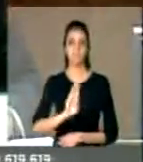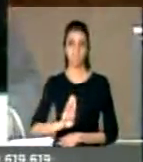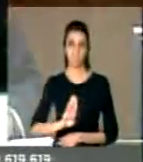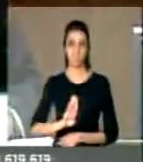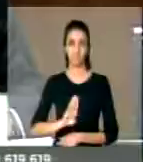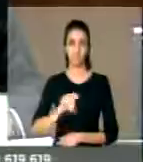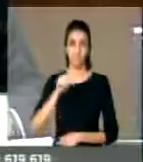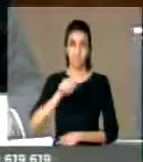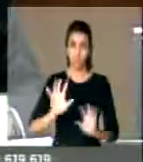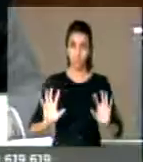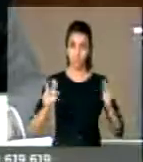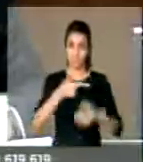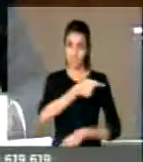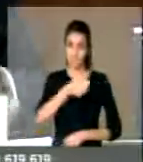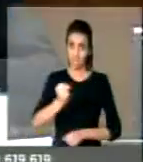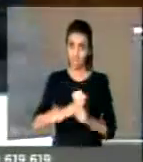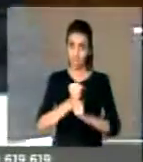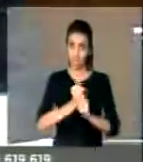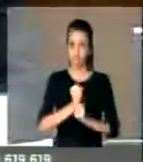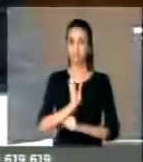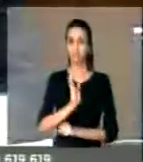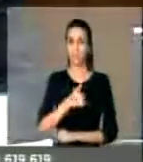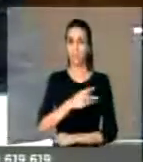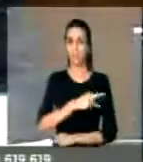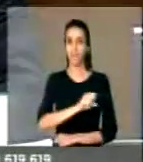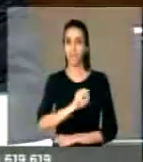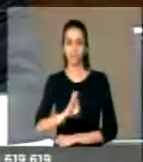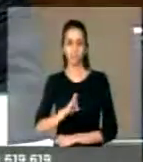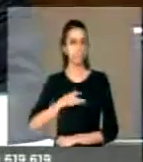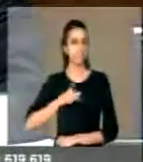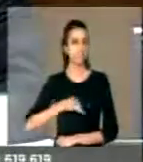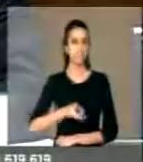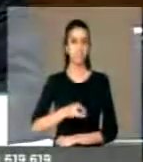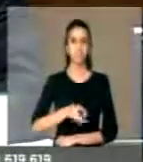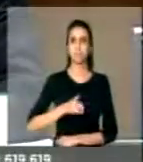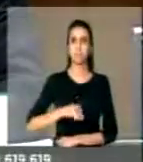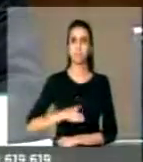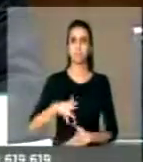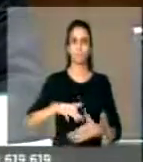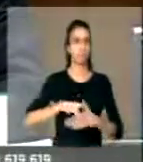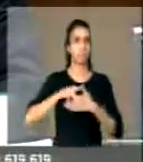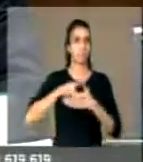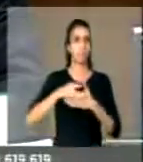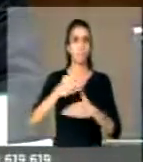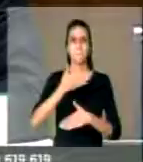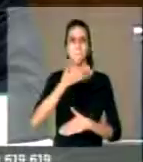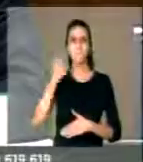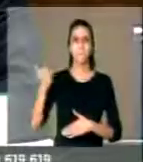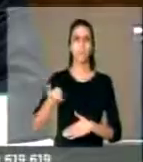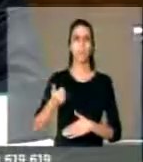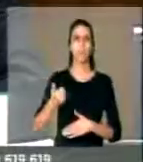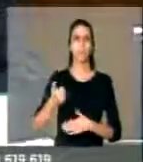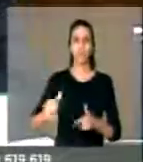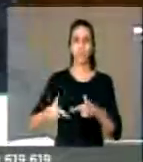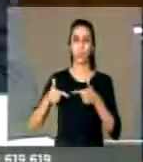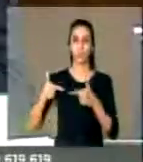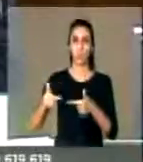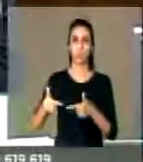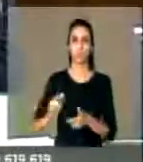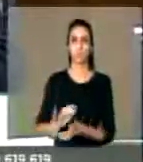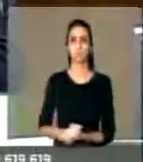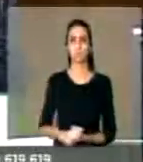70 anos que está sempre à frente das melhores causas do Brasil. Excelentíssimo